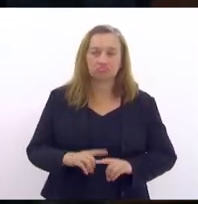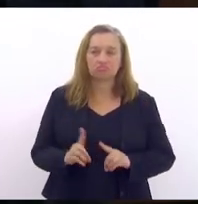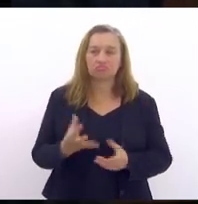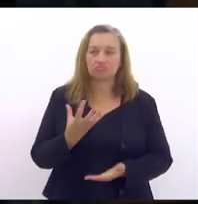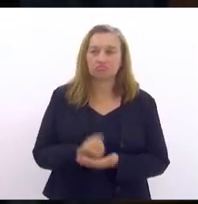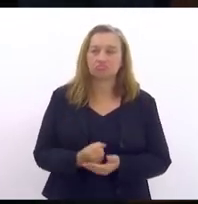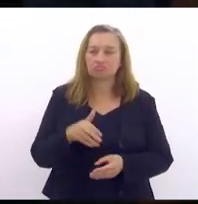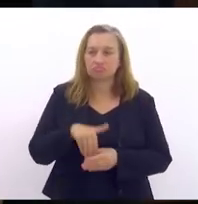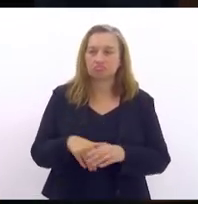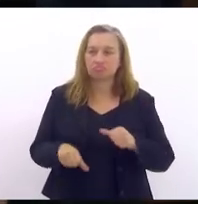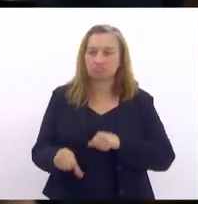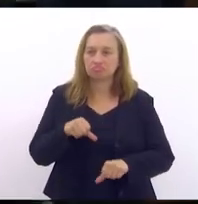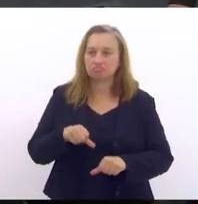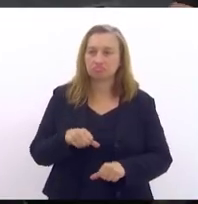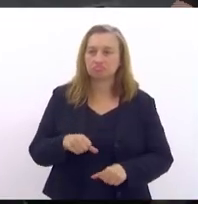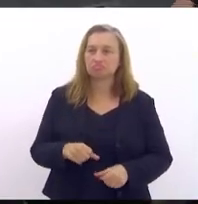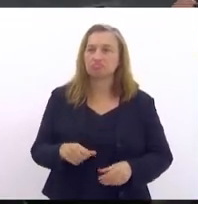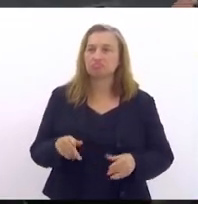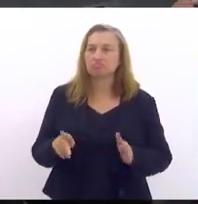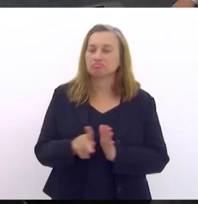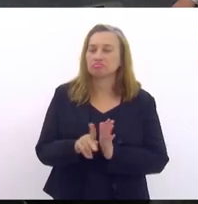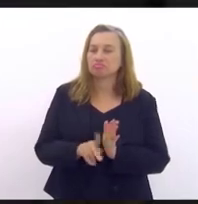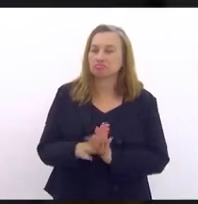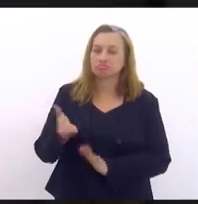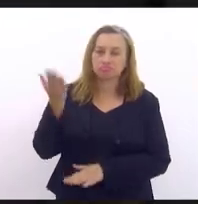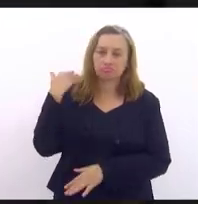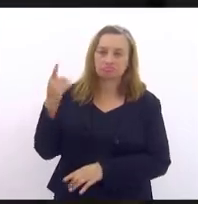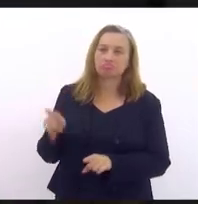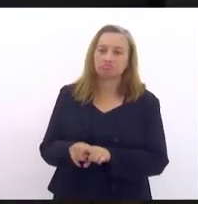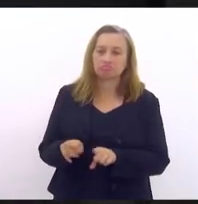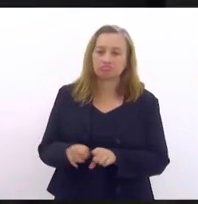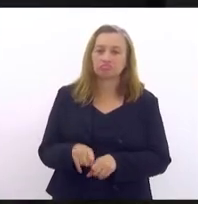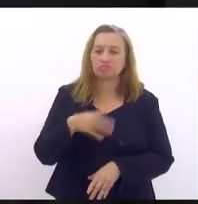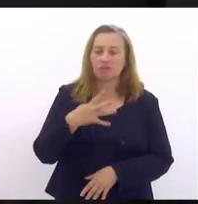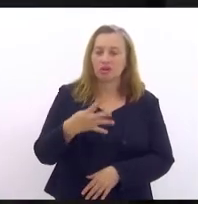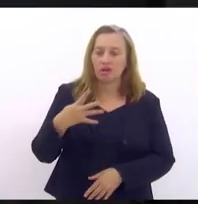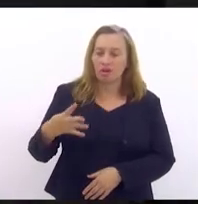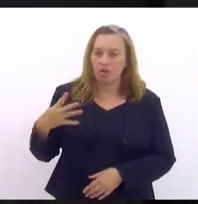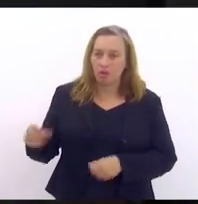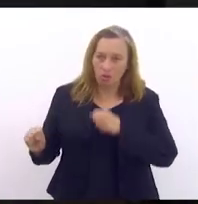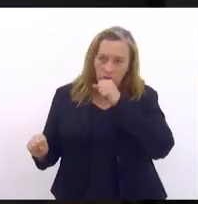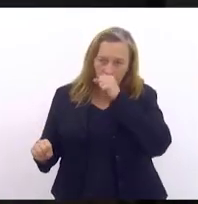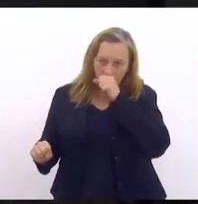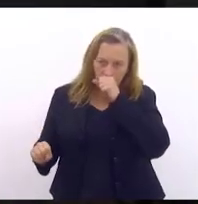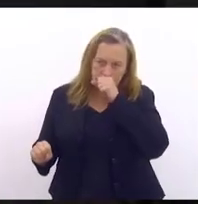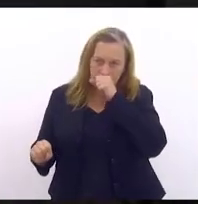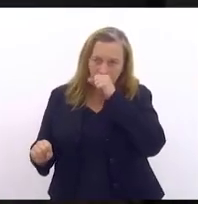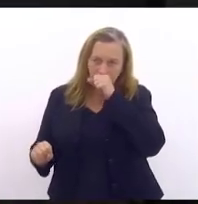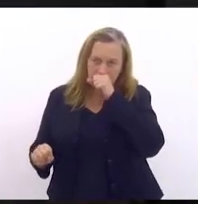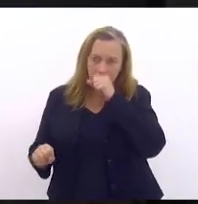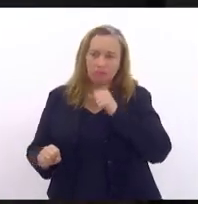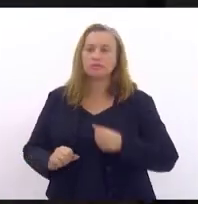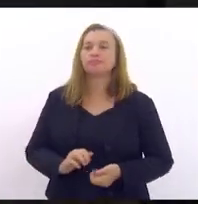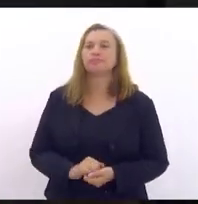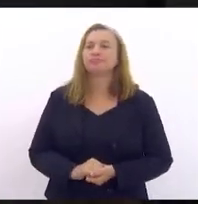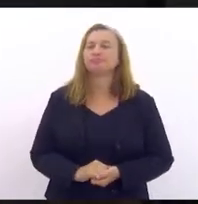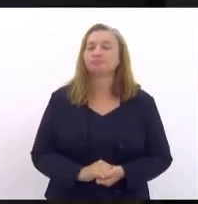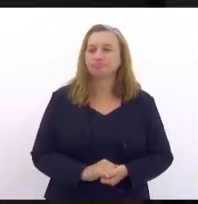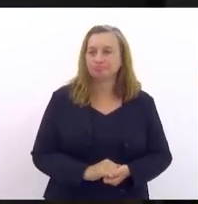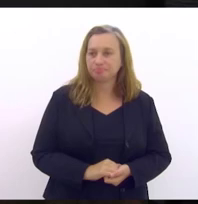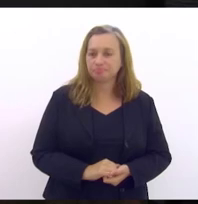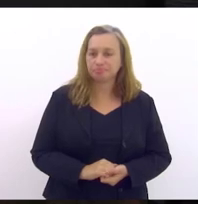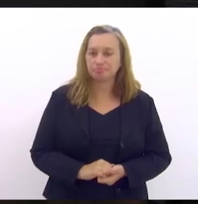voto contrário. Do projeto passado também, né, Malafaia? O último. 4448. Perfeito. Senhor presidente. Está registrado. Não, nós já estamos...